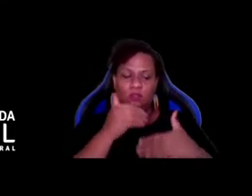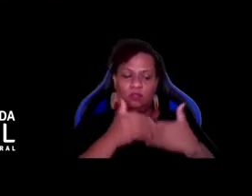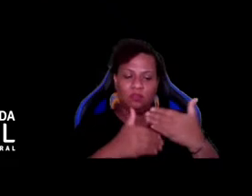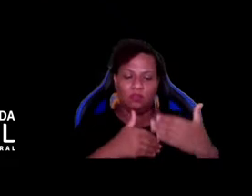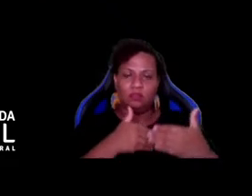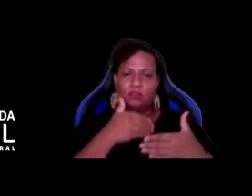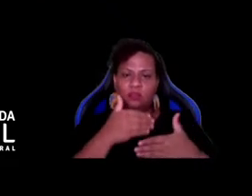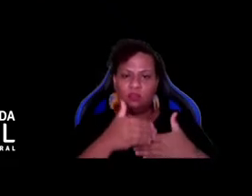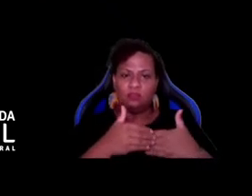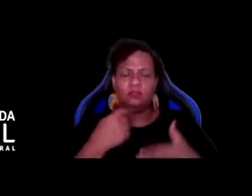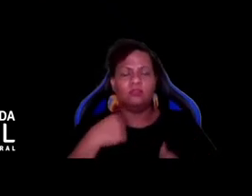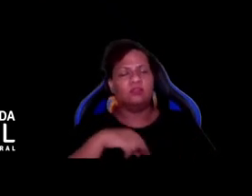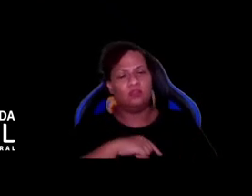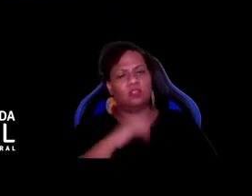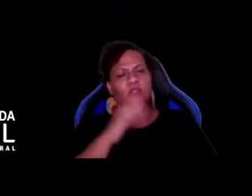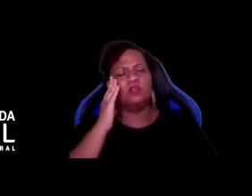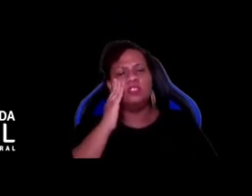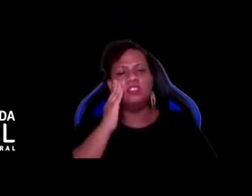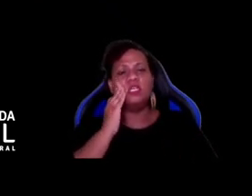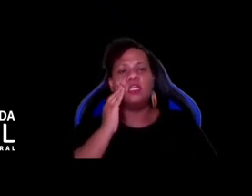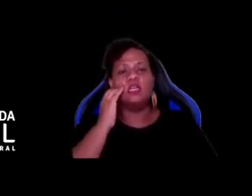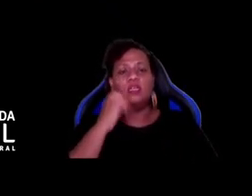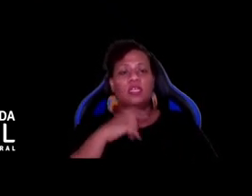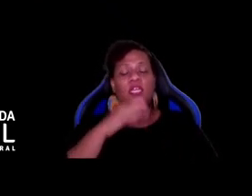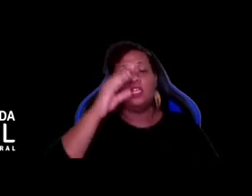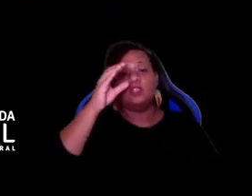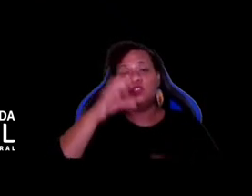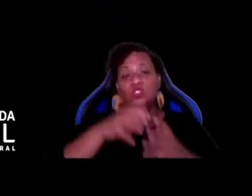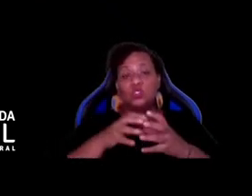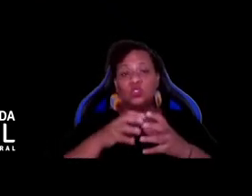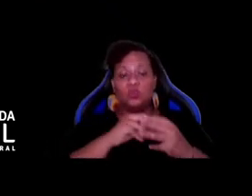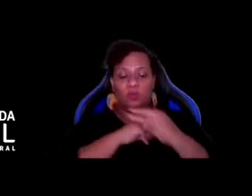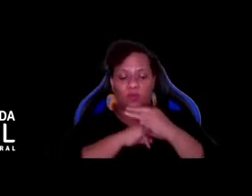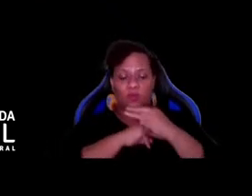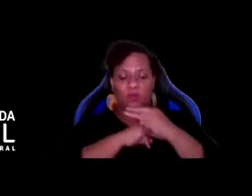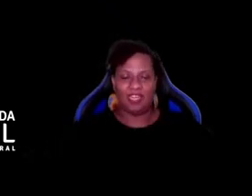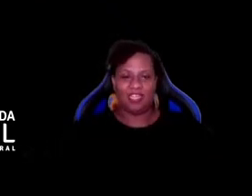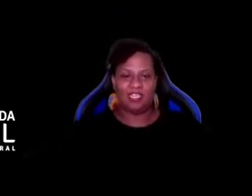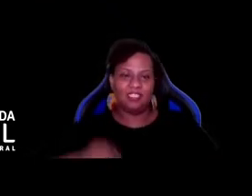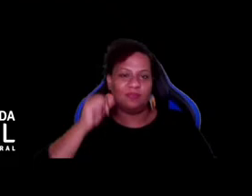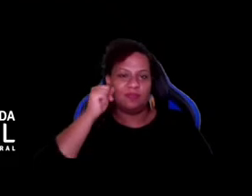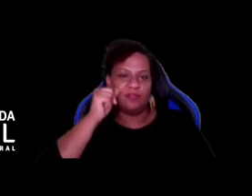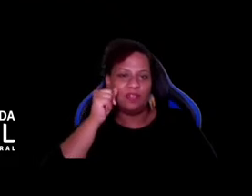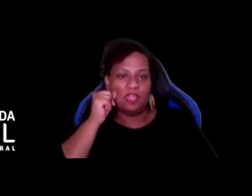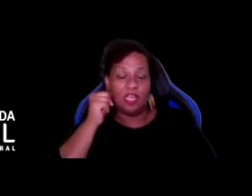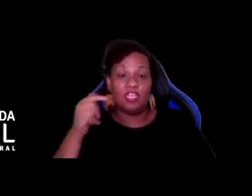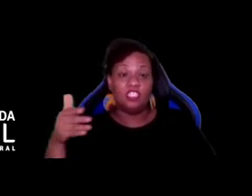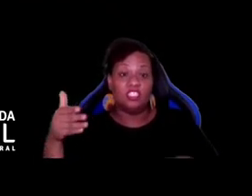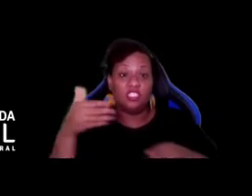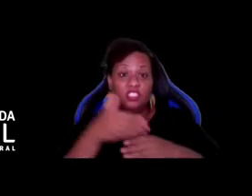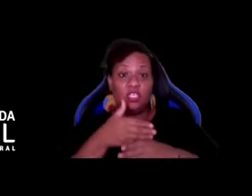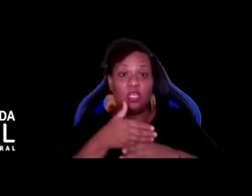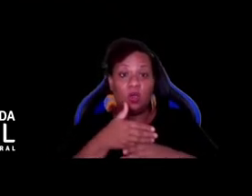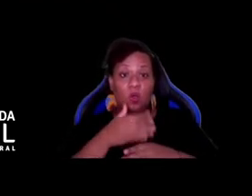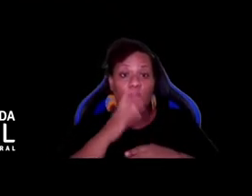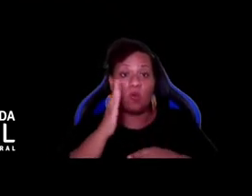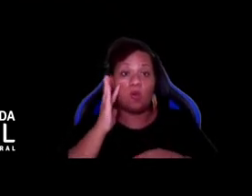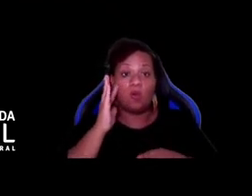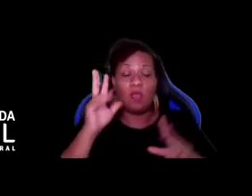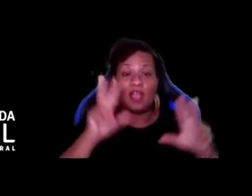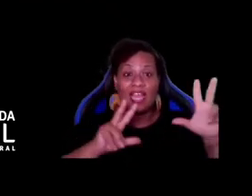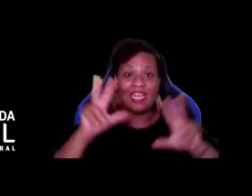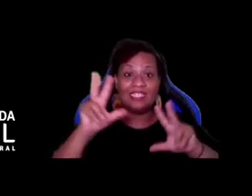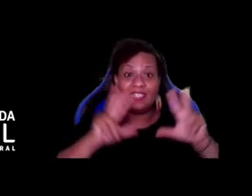gente sabe que, né, eu tocava com as filhas de Gandhi e quando chegava na avenida, o pau